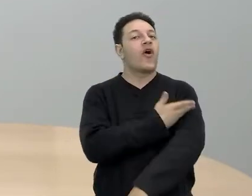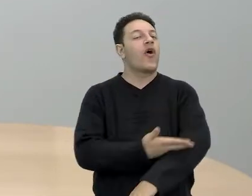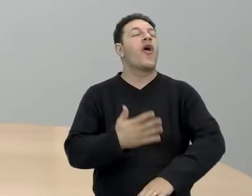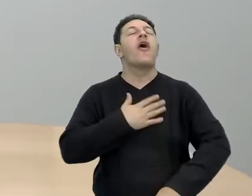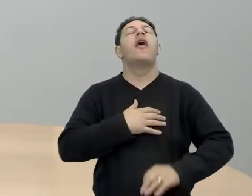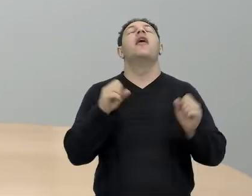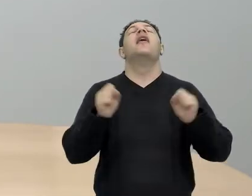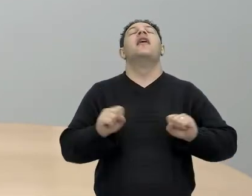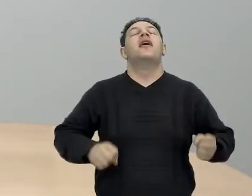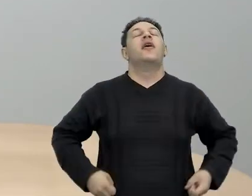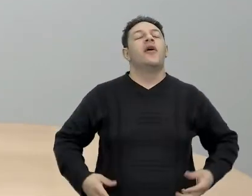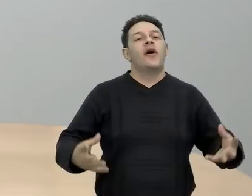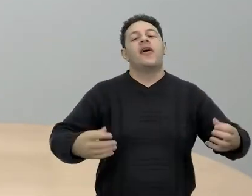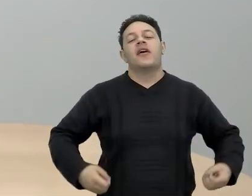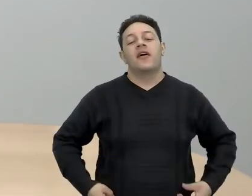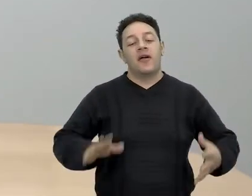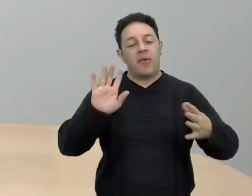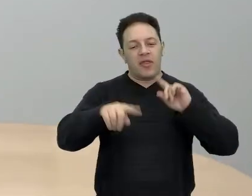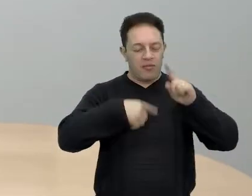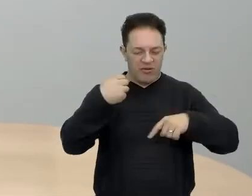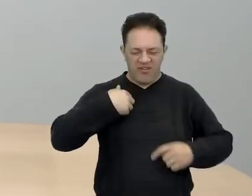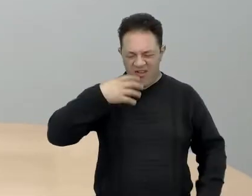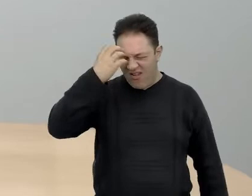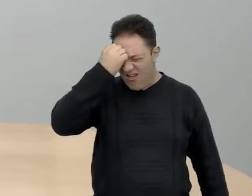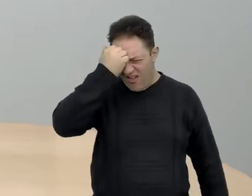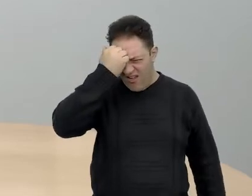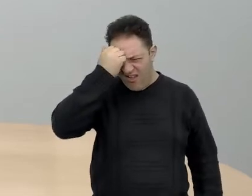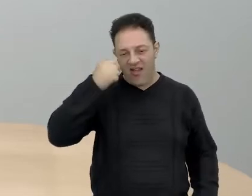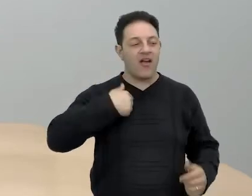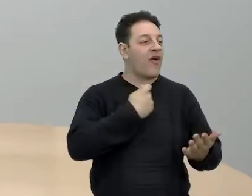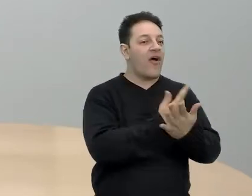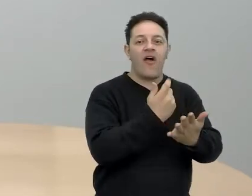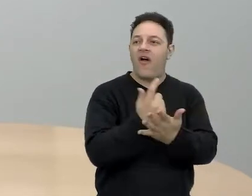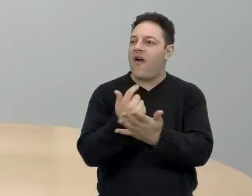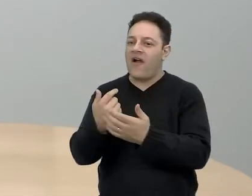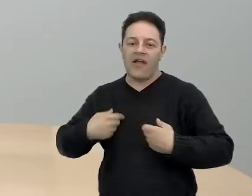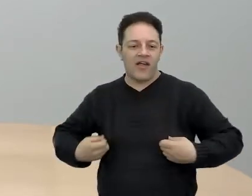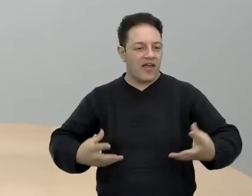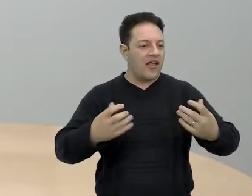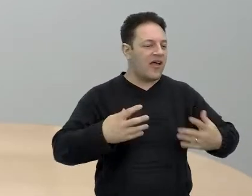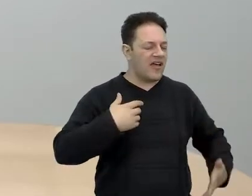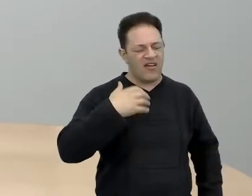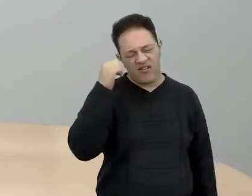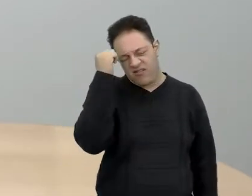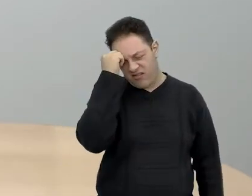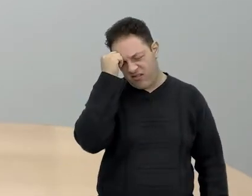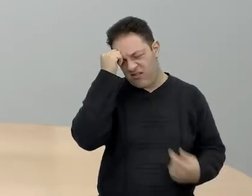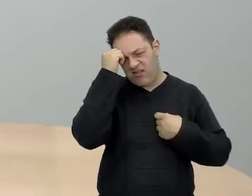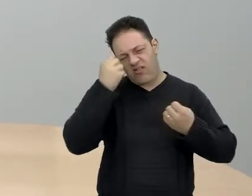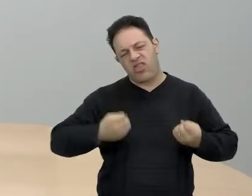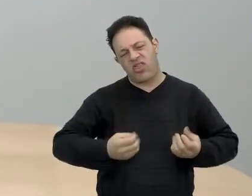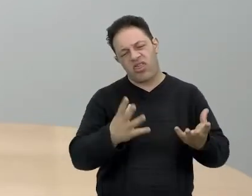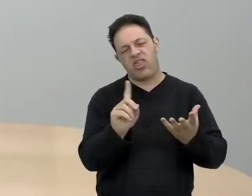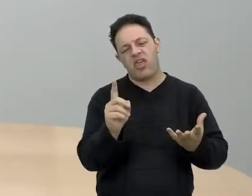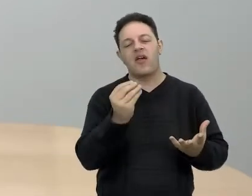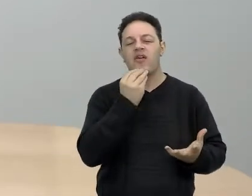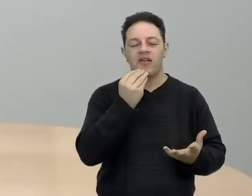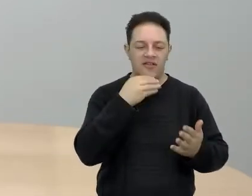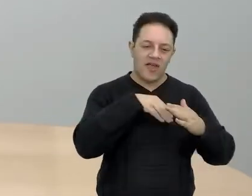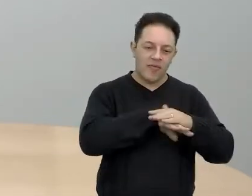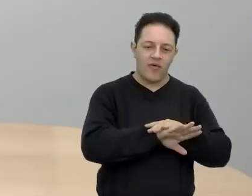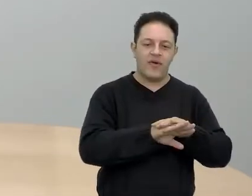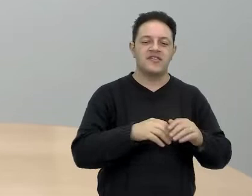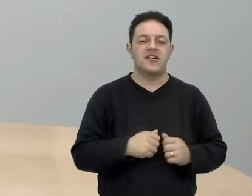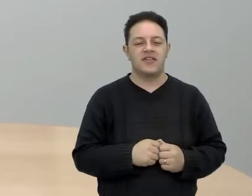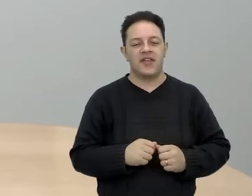mas ele se culpava muito. Depois que ele consumia, depois que ele tinha as coisas, ele falava, ah, eu não devia ter gasto, eu devia ter guardado.